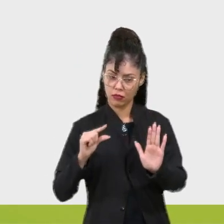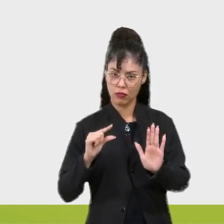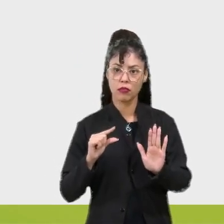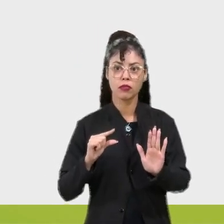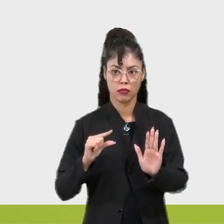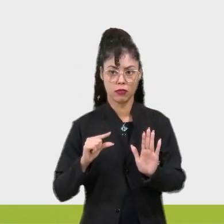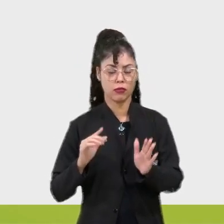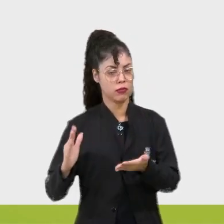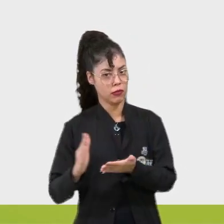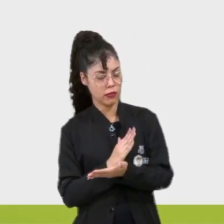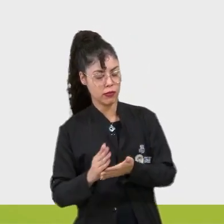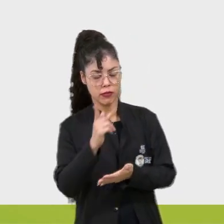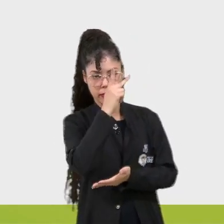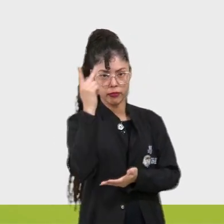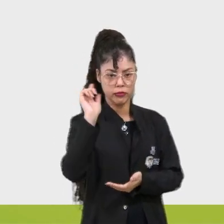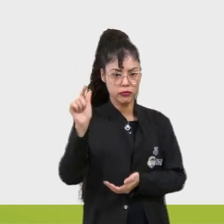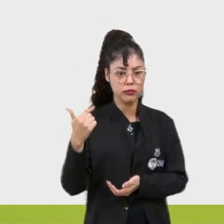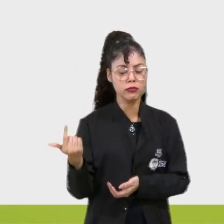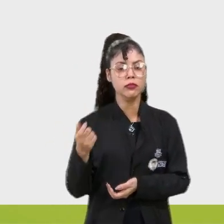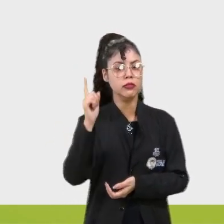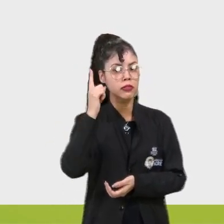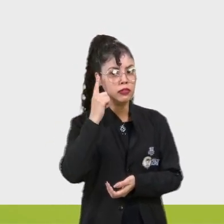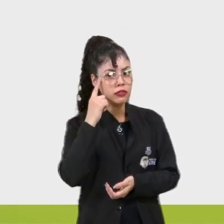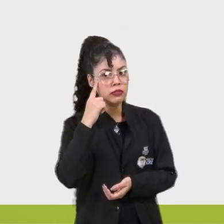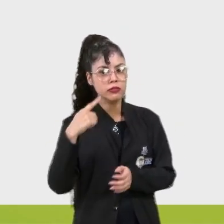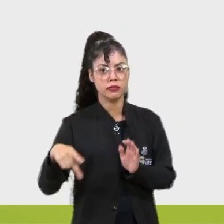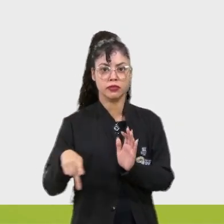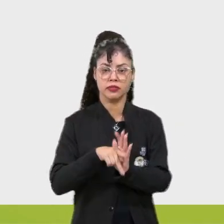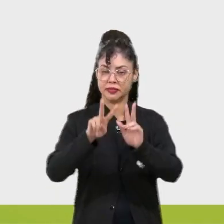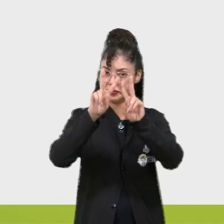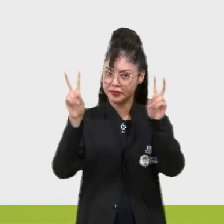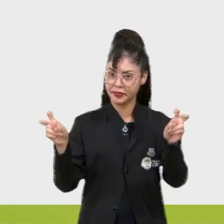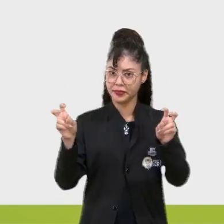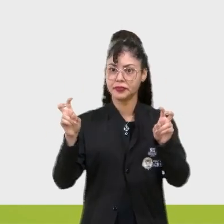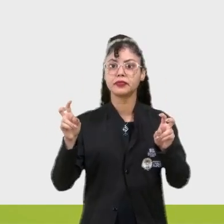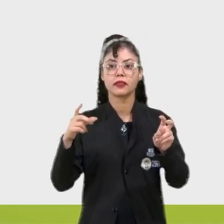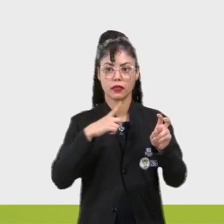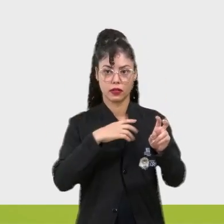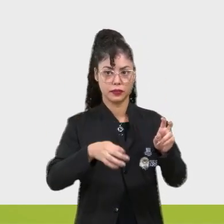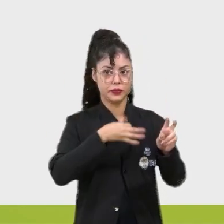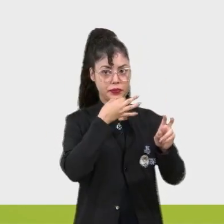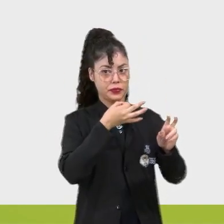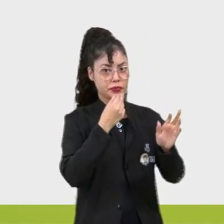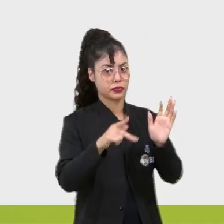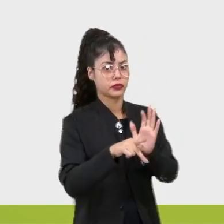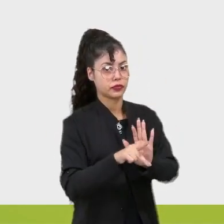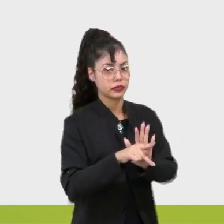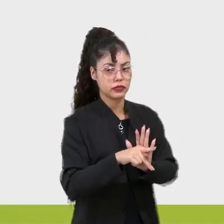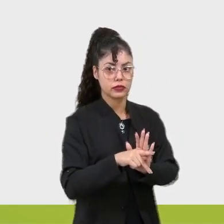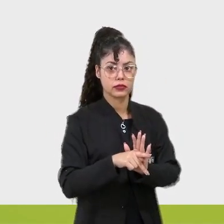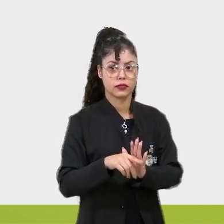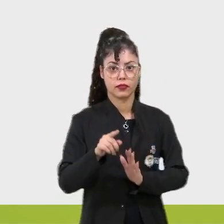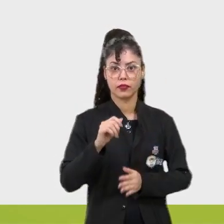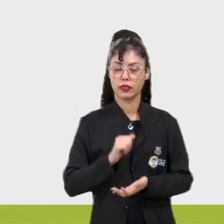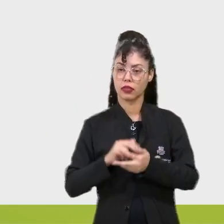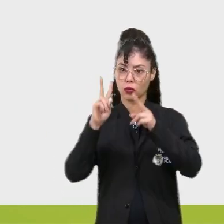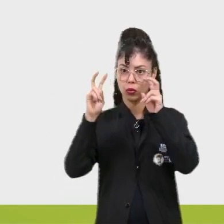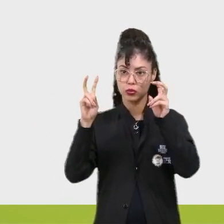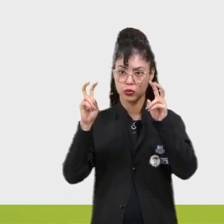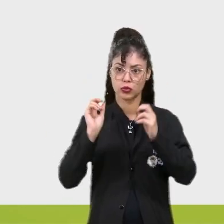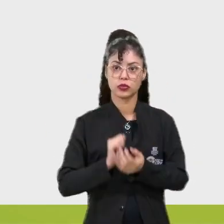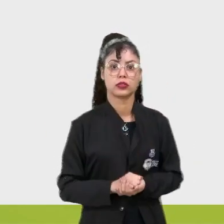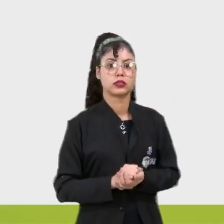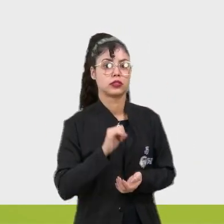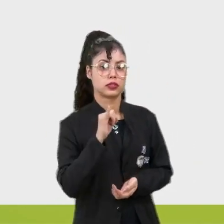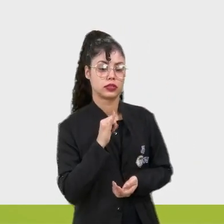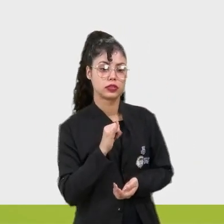de alguém que tem autoria no assunto, né? Ela tem argumento de autoridade no assunto, citou